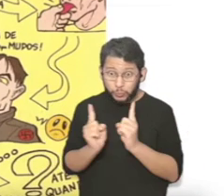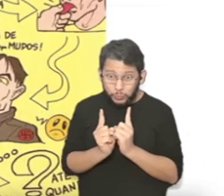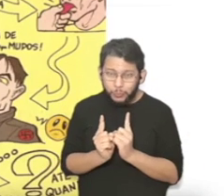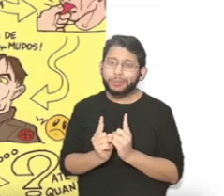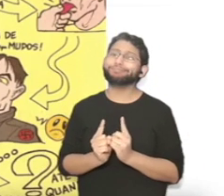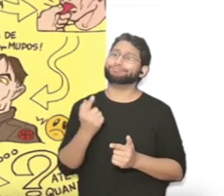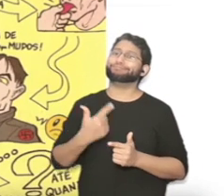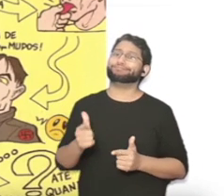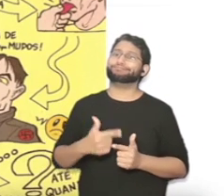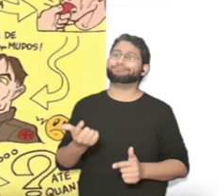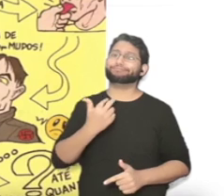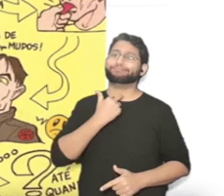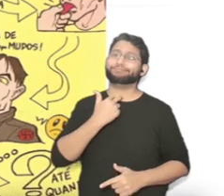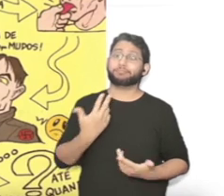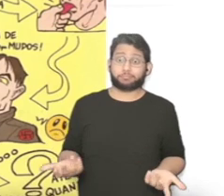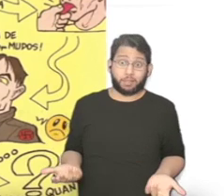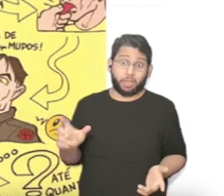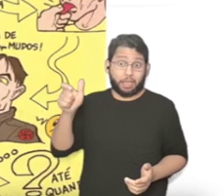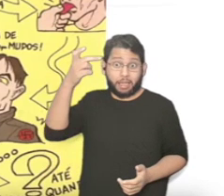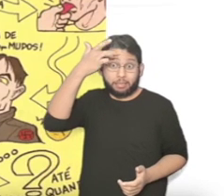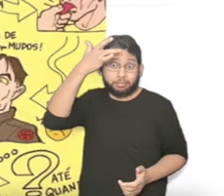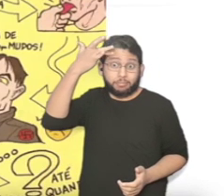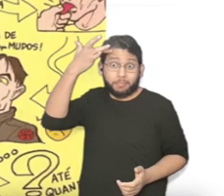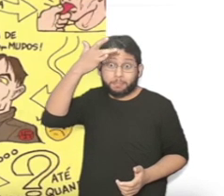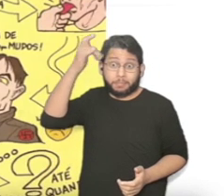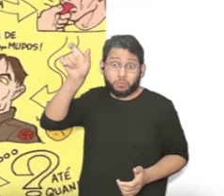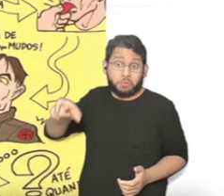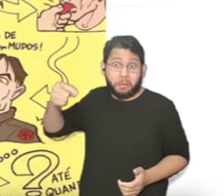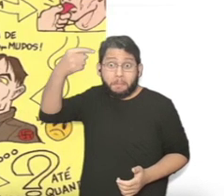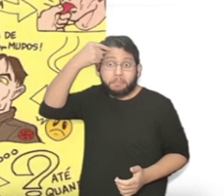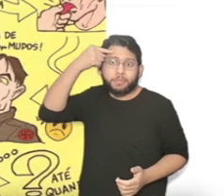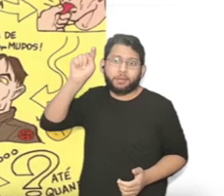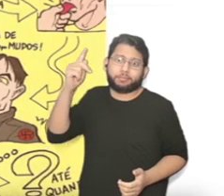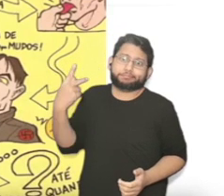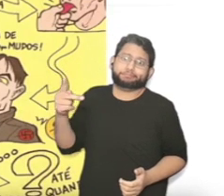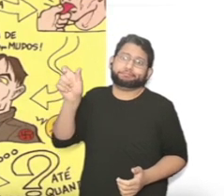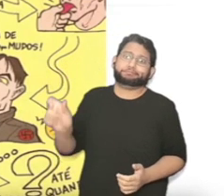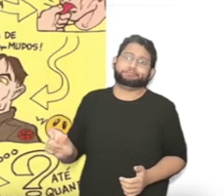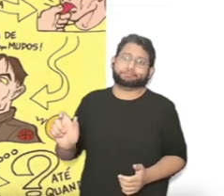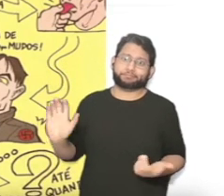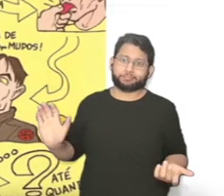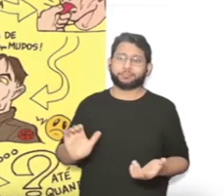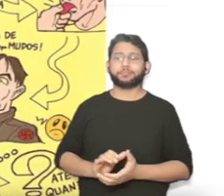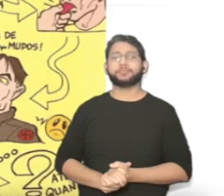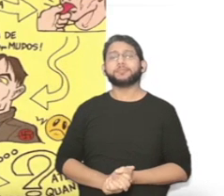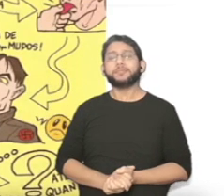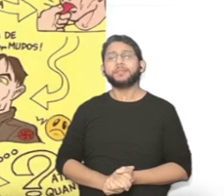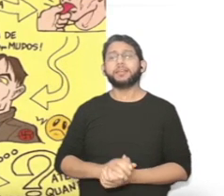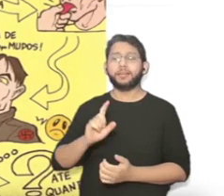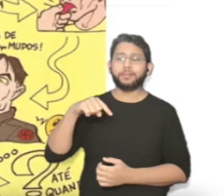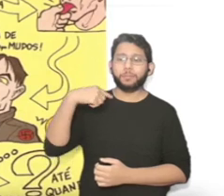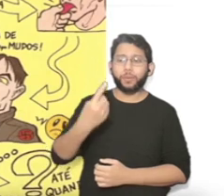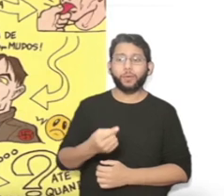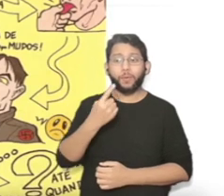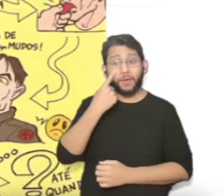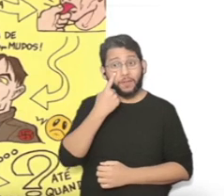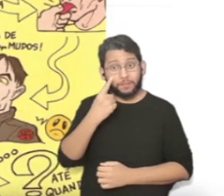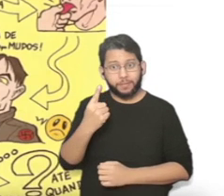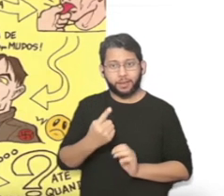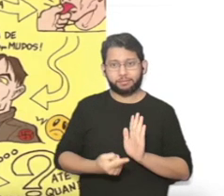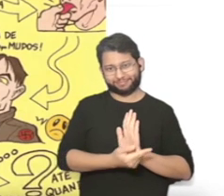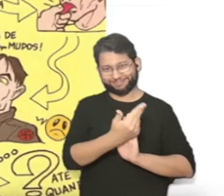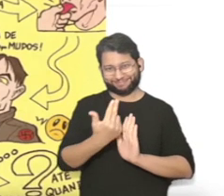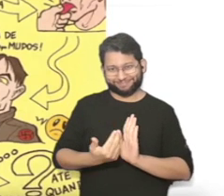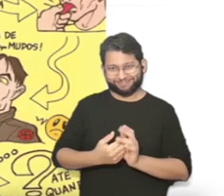geraria mais filhos surdos, era uma defesa dele. Bom, a gente tem ali depois um